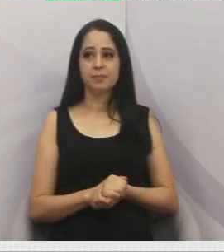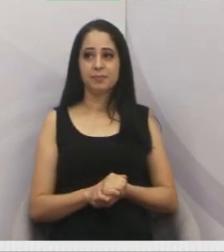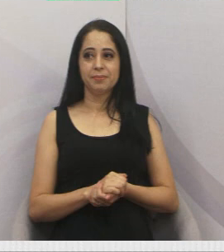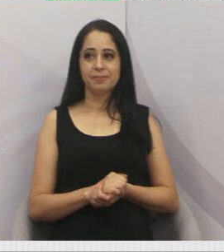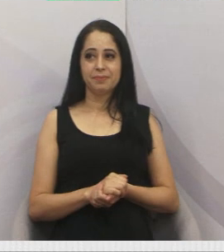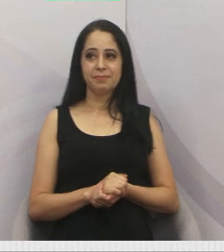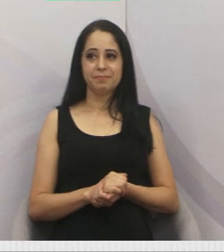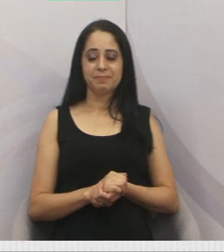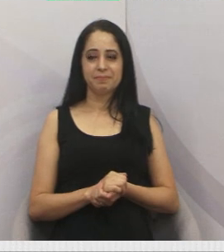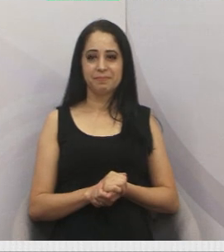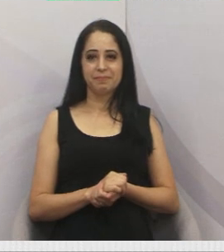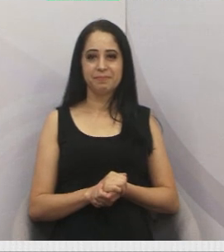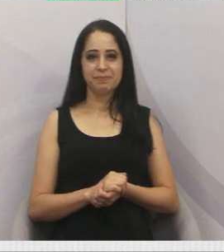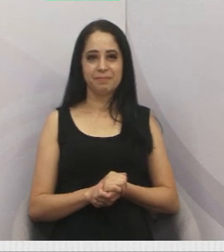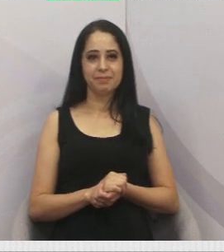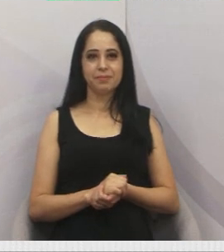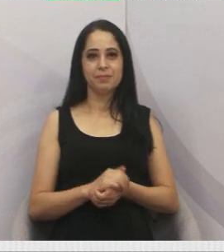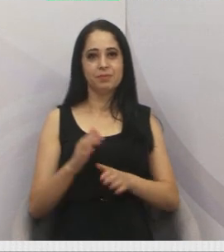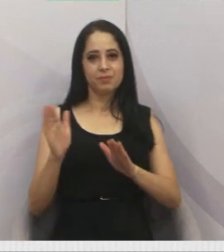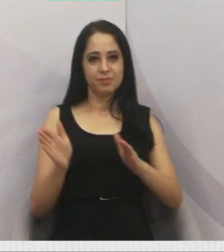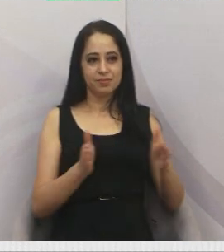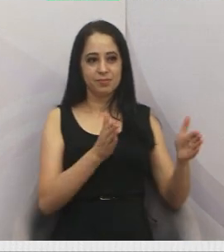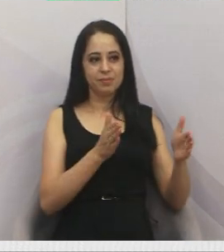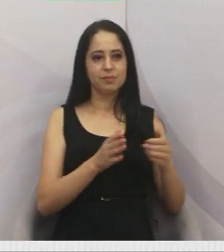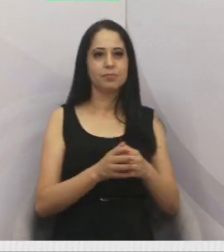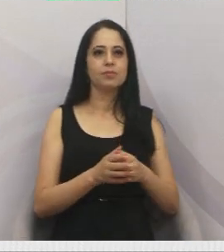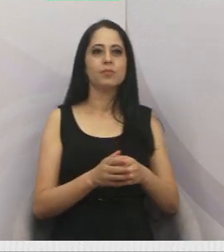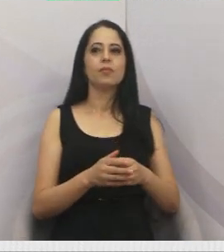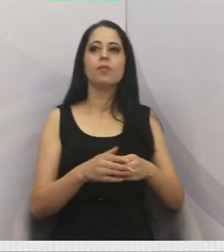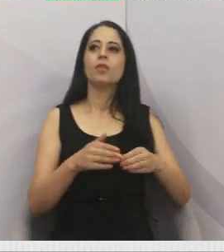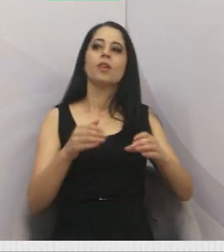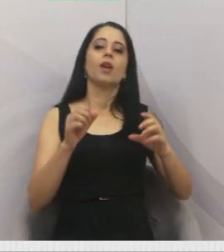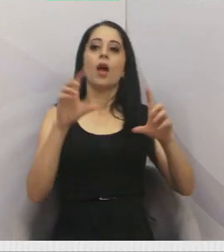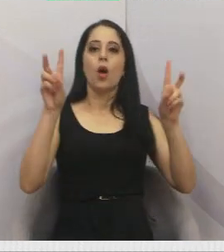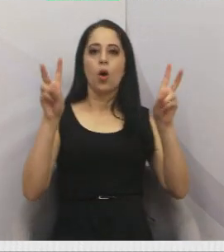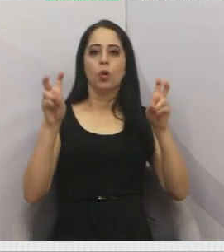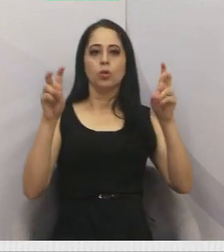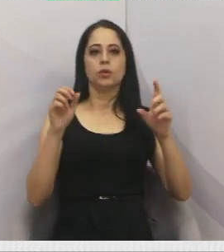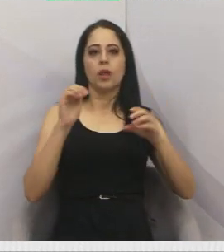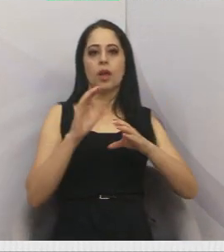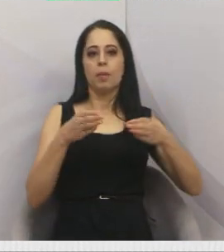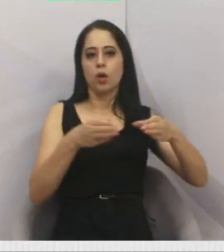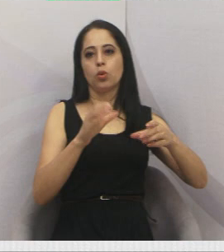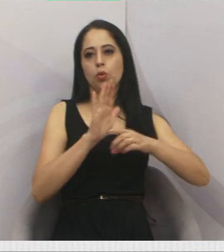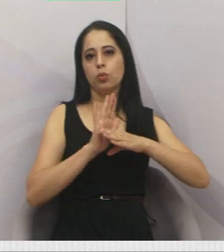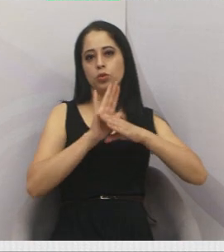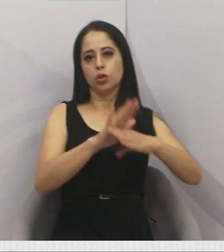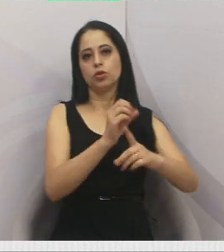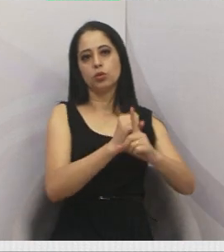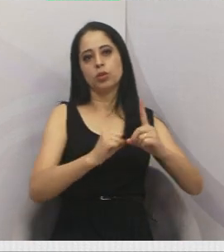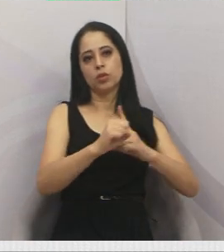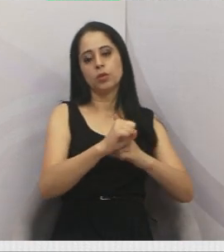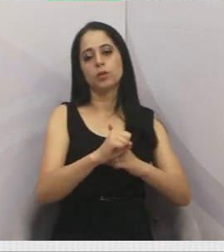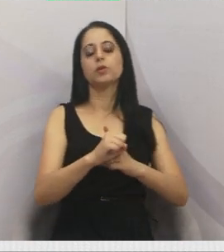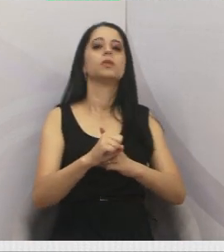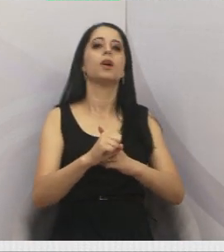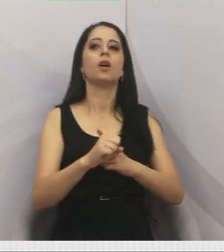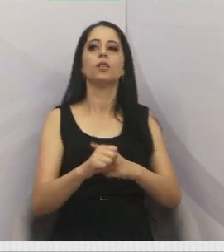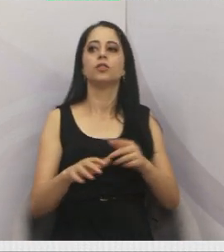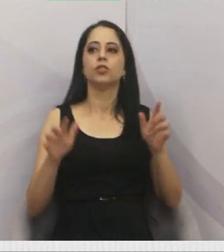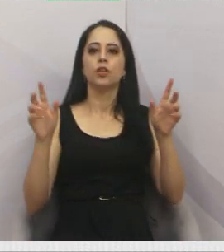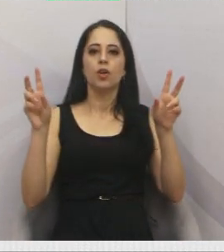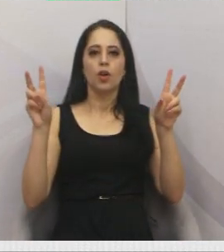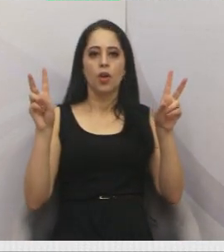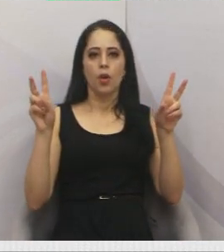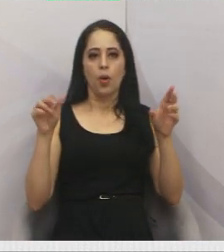Tá. Próximo voto, movimentos populares. Um voto para núcleo de alfabetização ecológica.